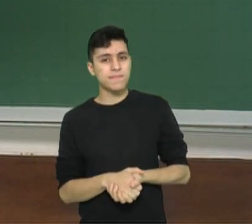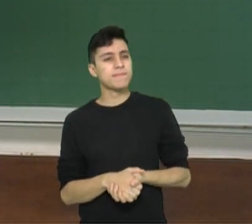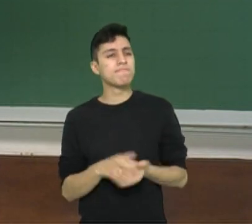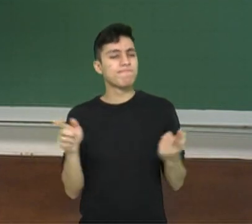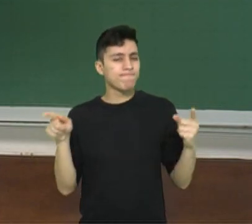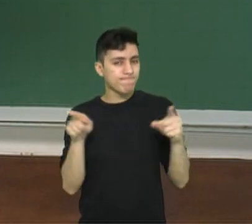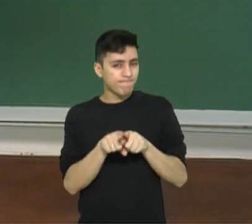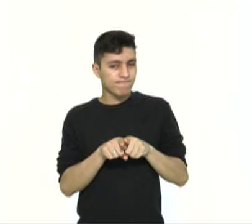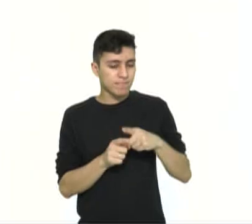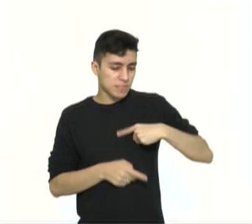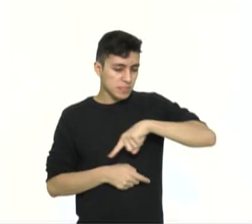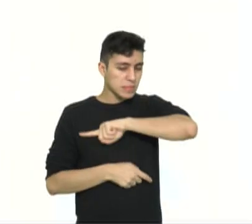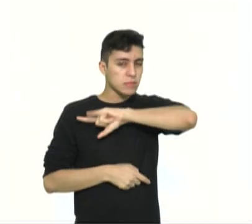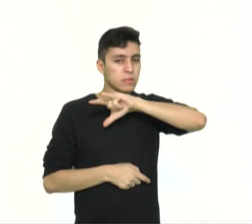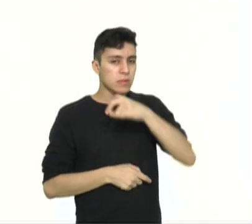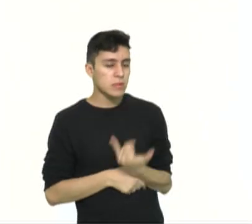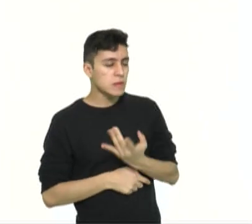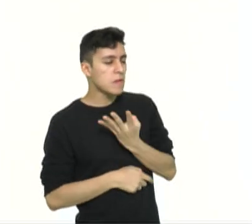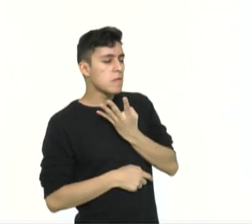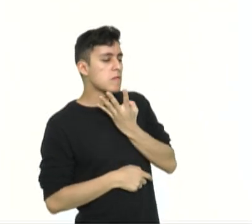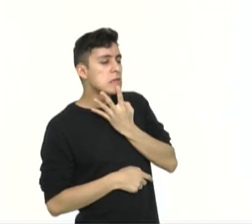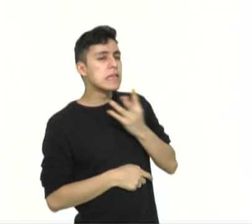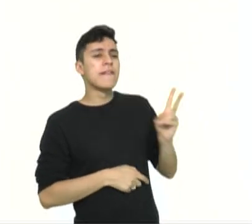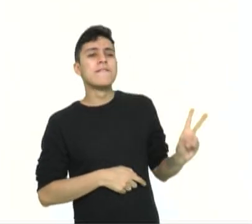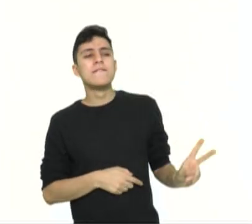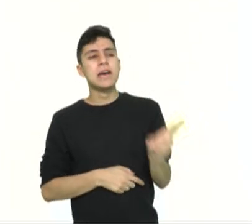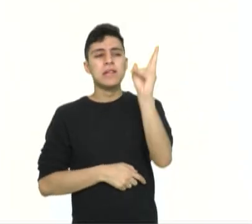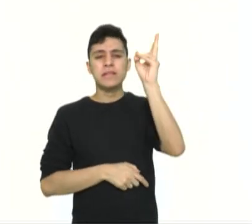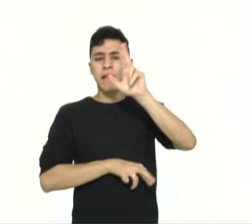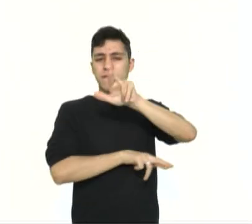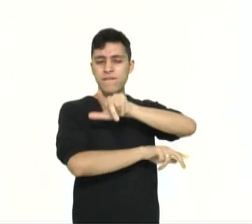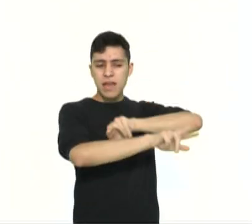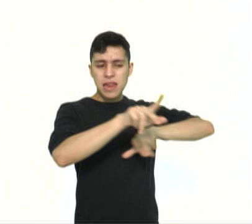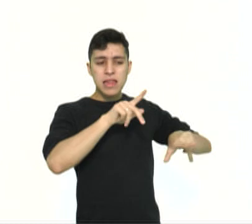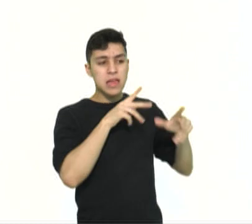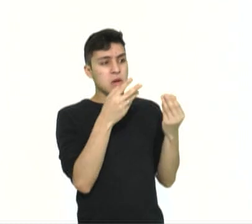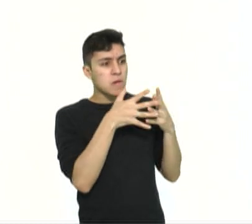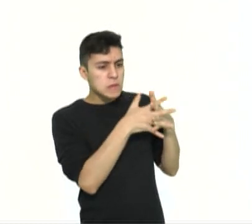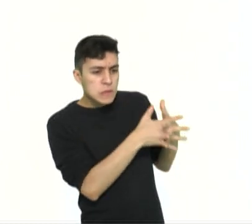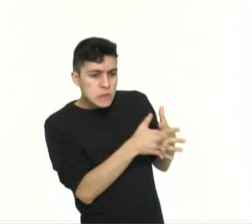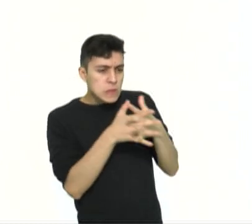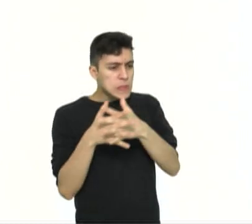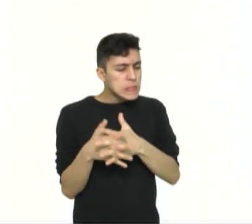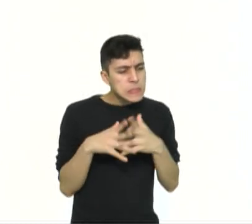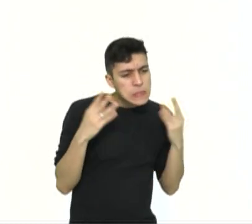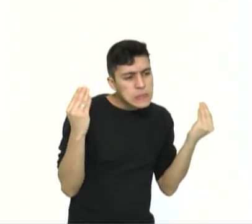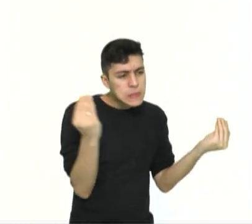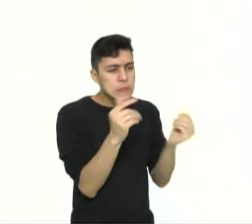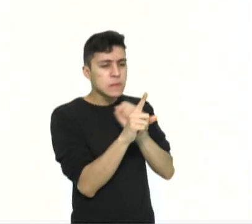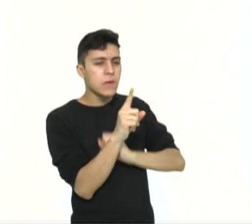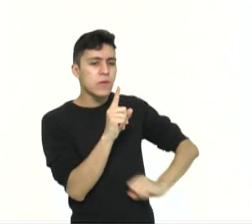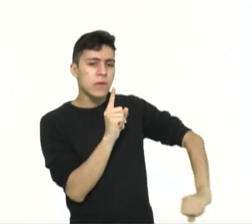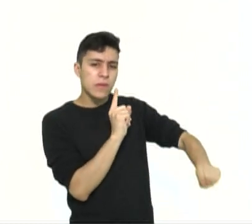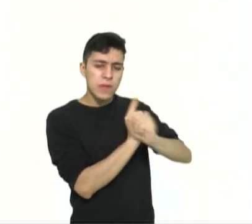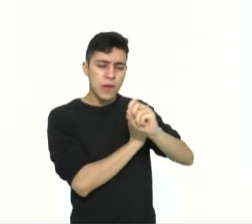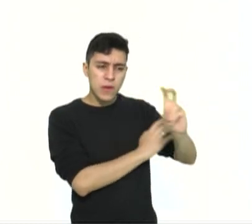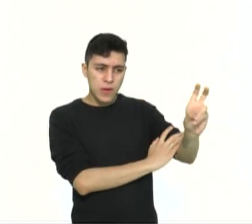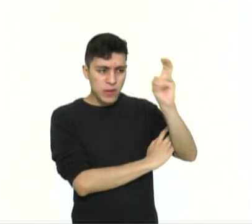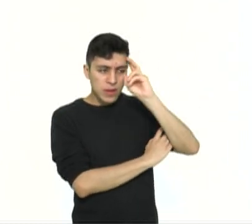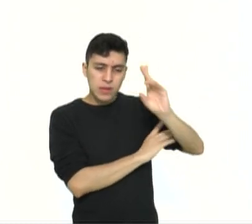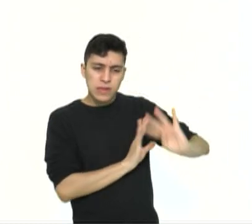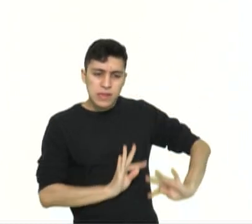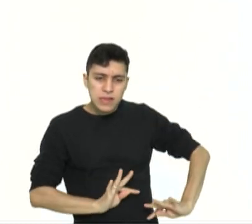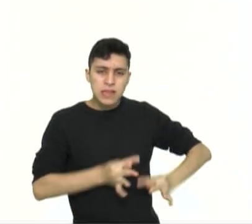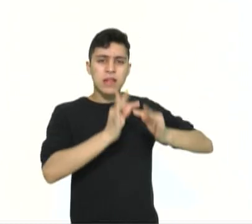vai conhecer e valorizar a variedade e a complexidade social, cultural e tecnológica